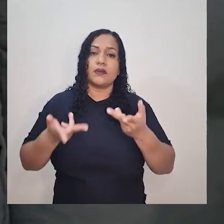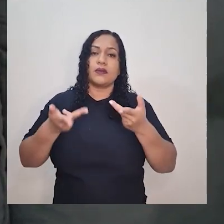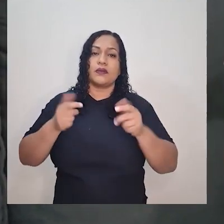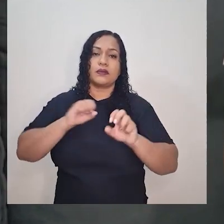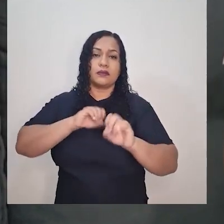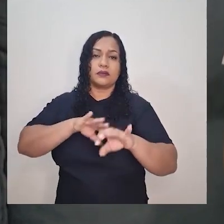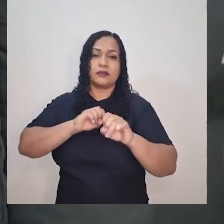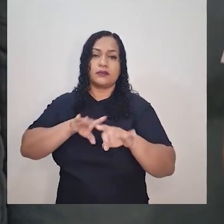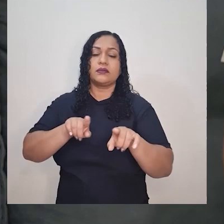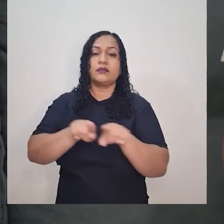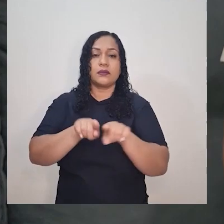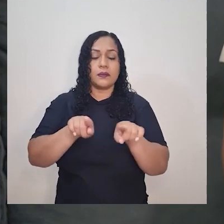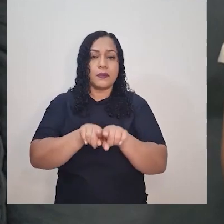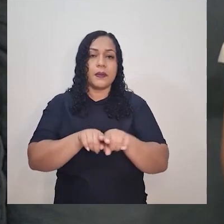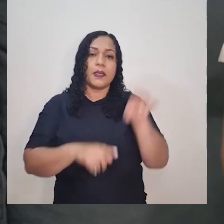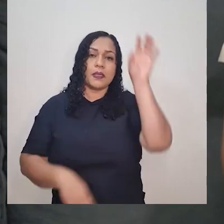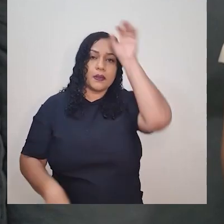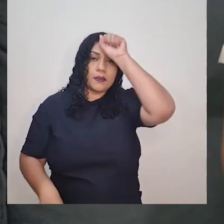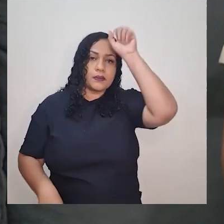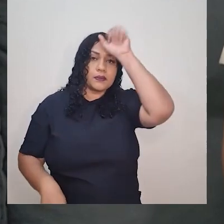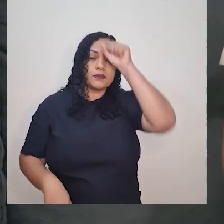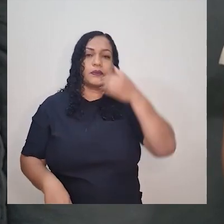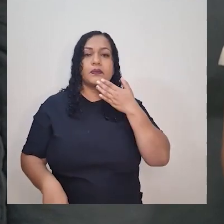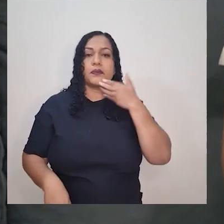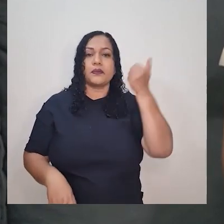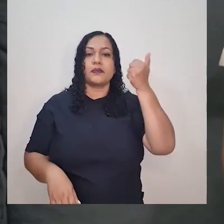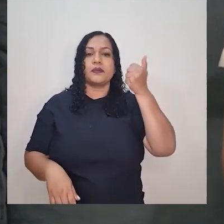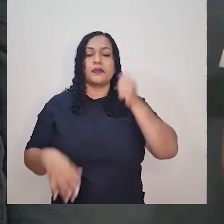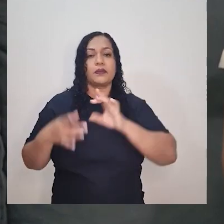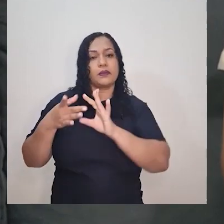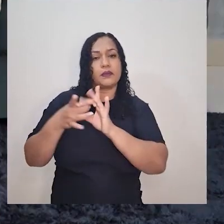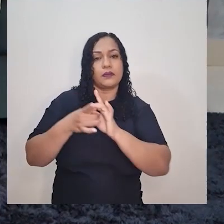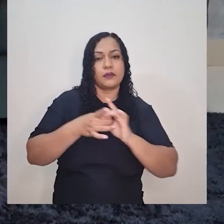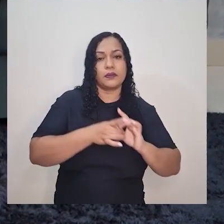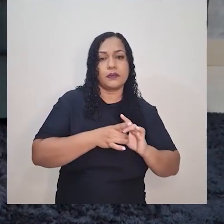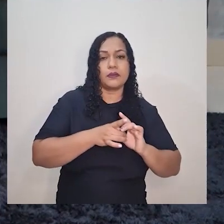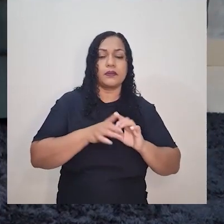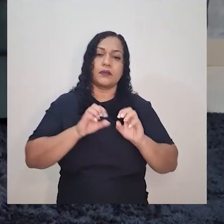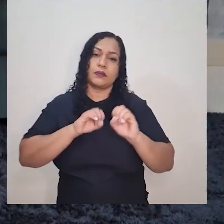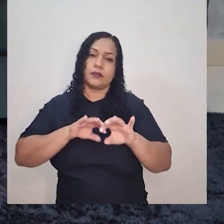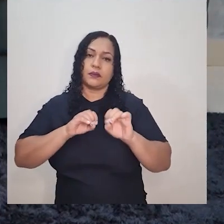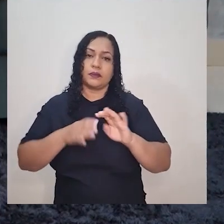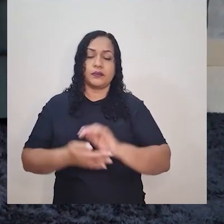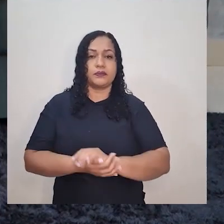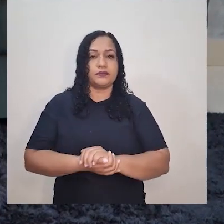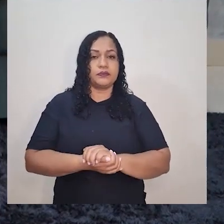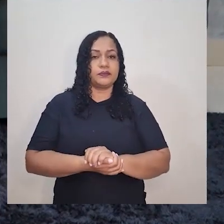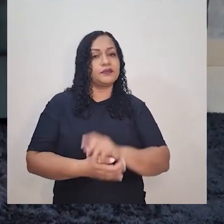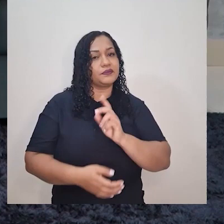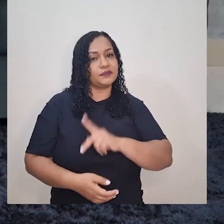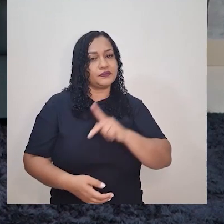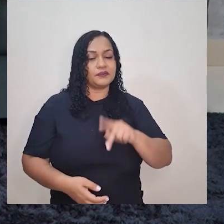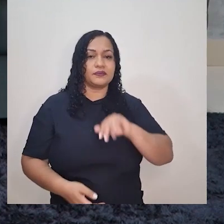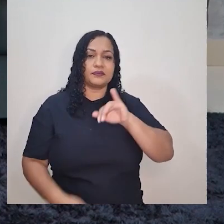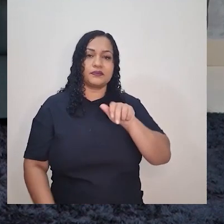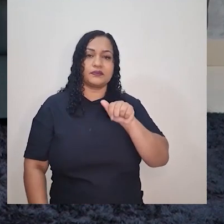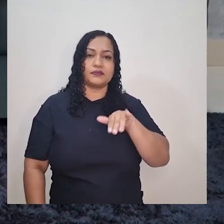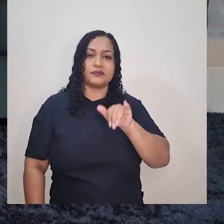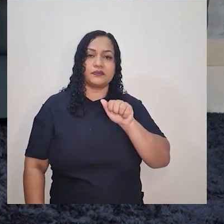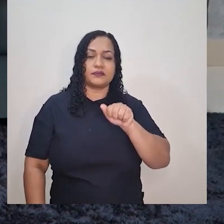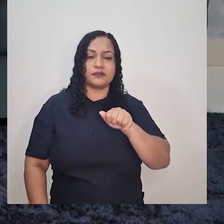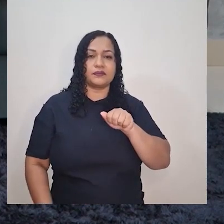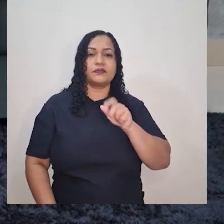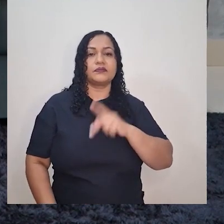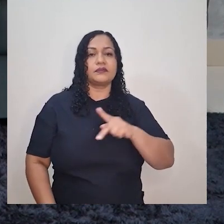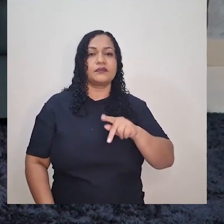e a busca de uma aprendizagem melhor dentro desse contexto educacional. Professora Janaína e Maria Cláudia, a gente